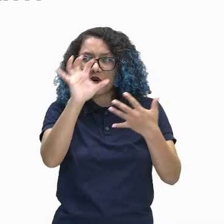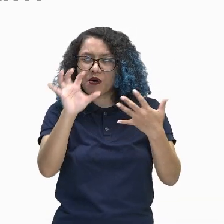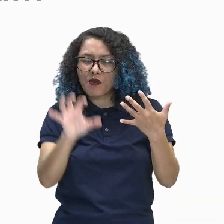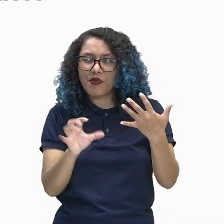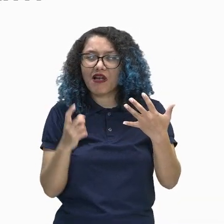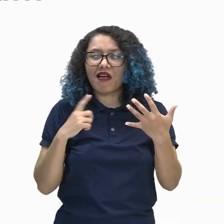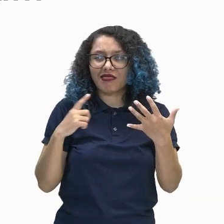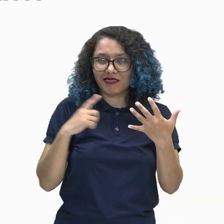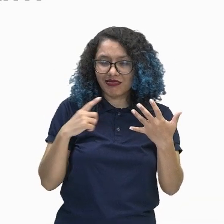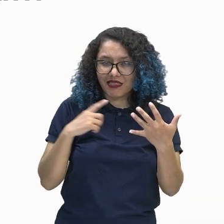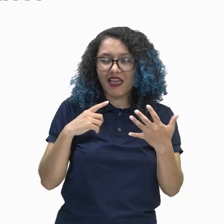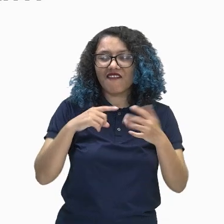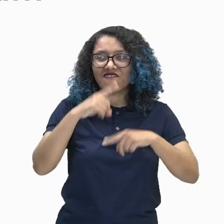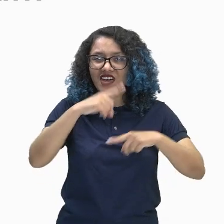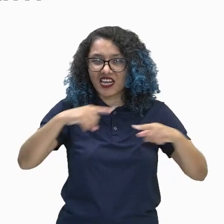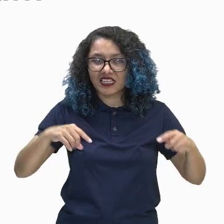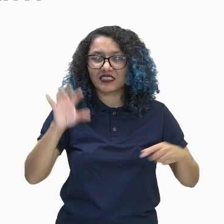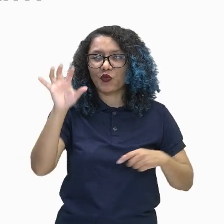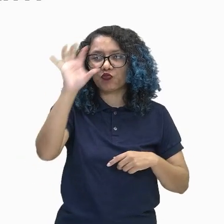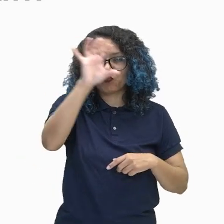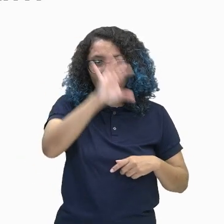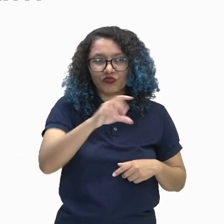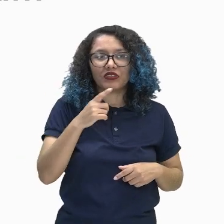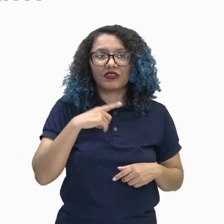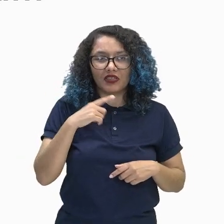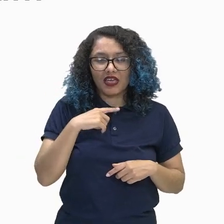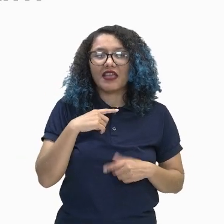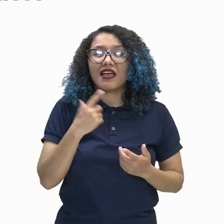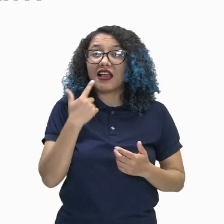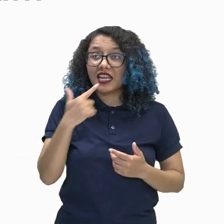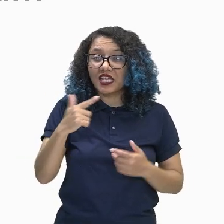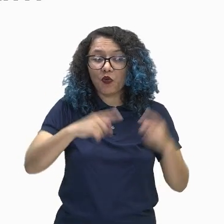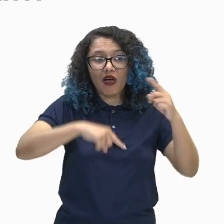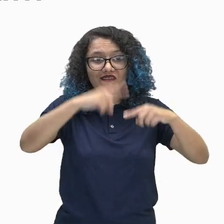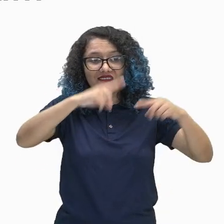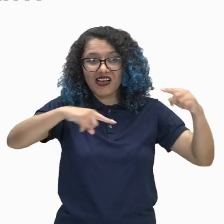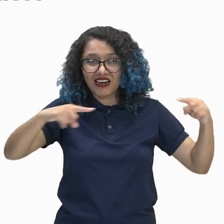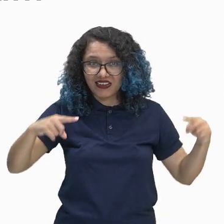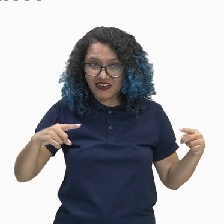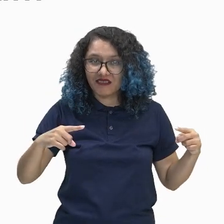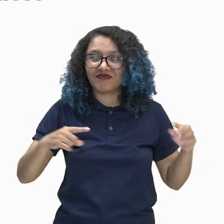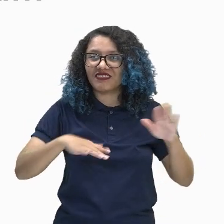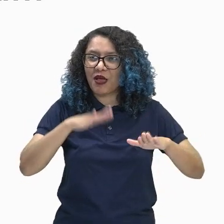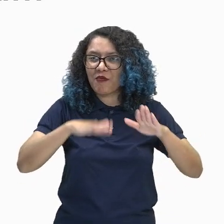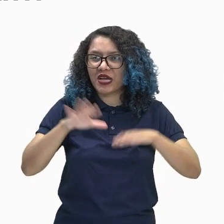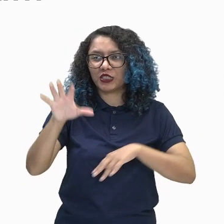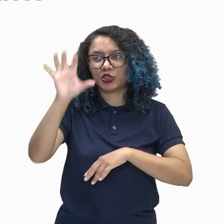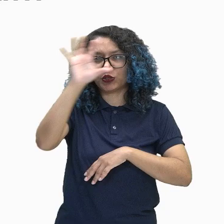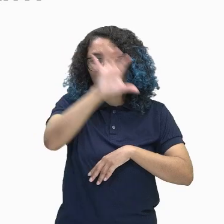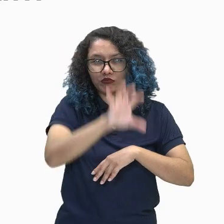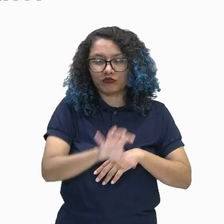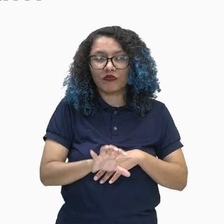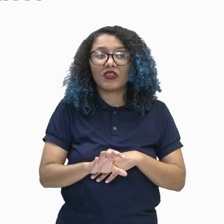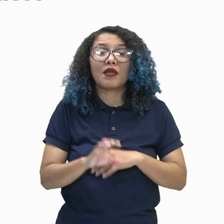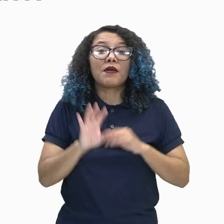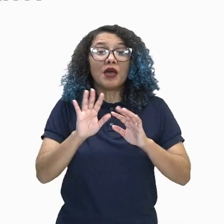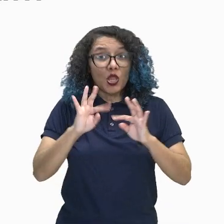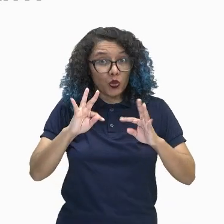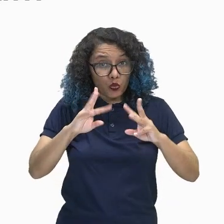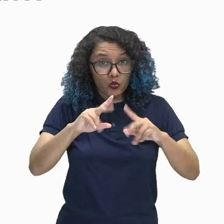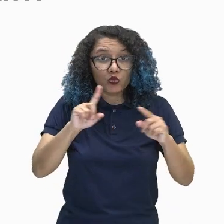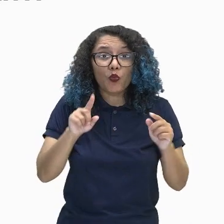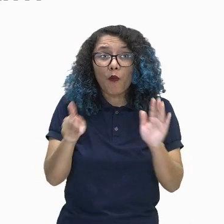variações regionais da língua que é falada nessa região. Claro, tudo é língua